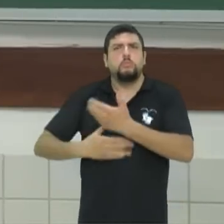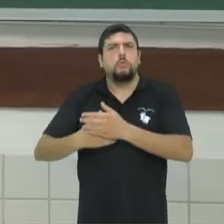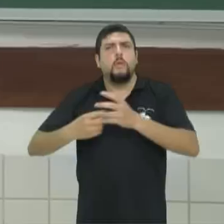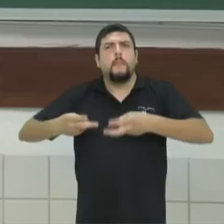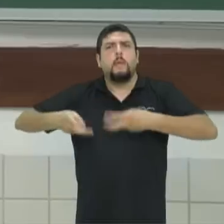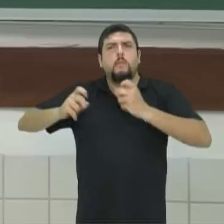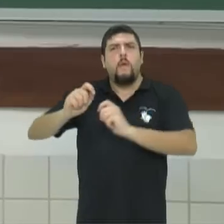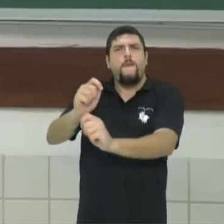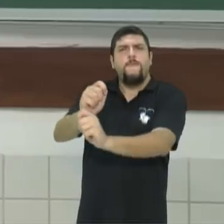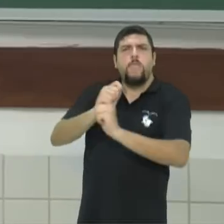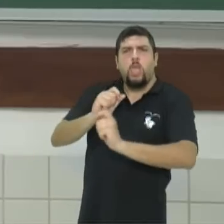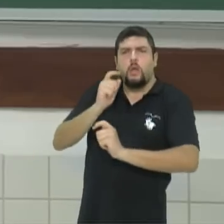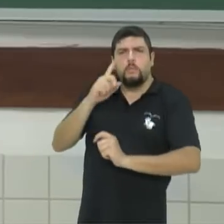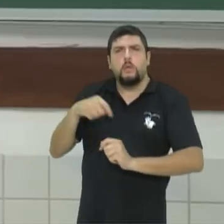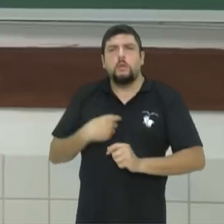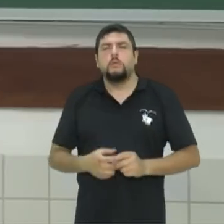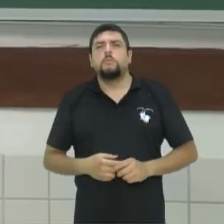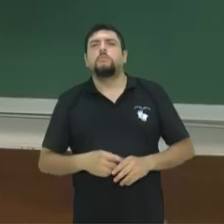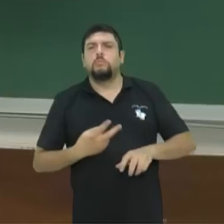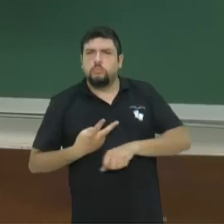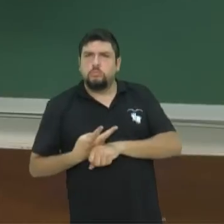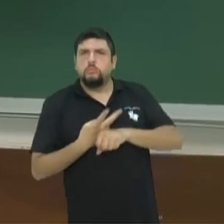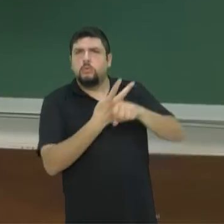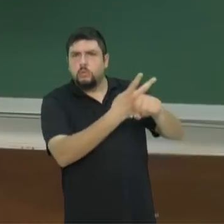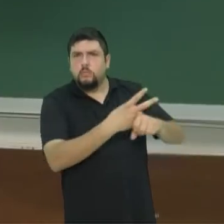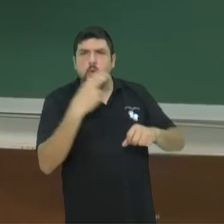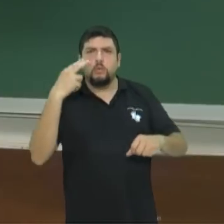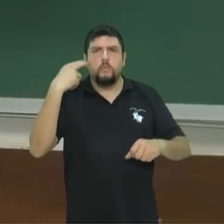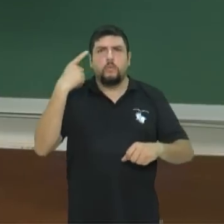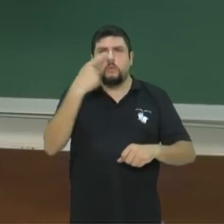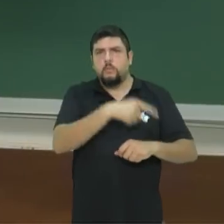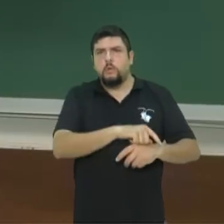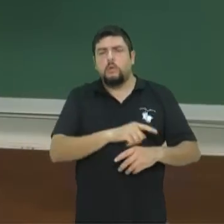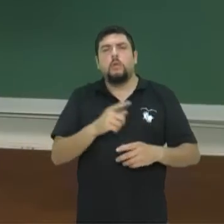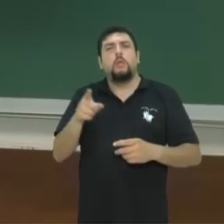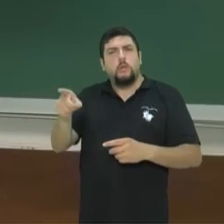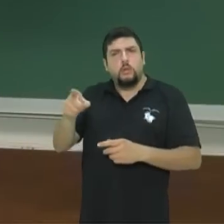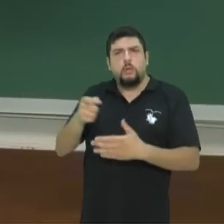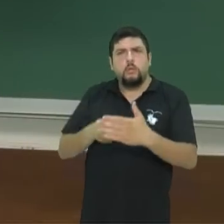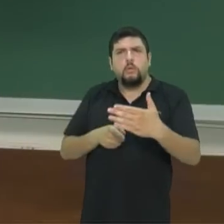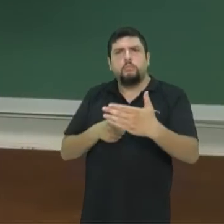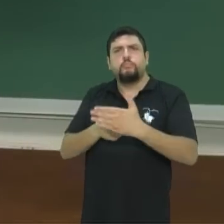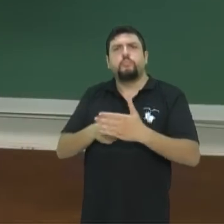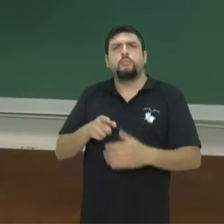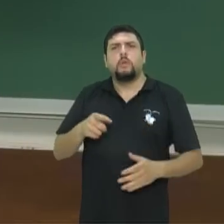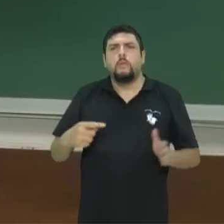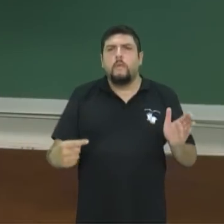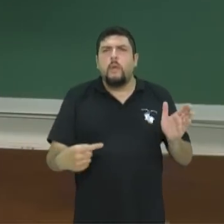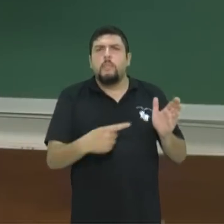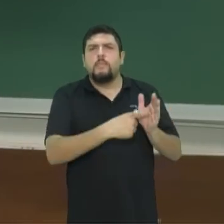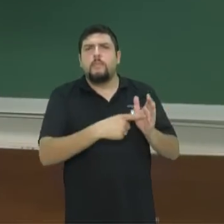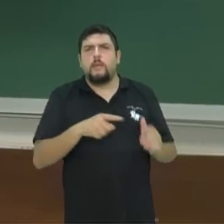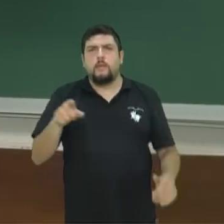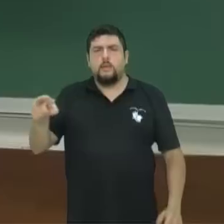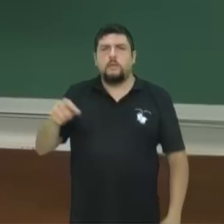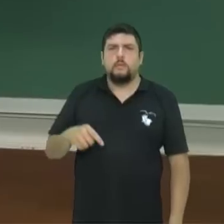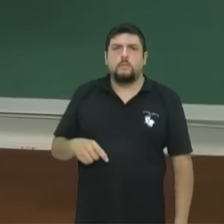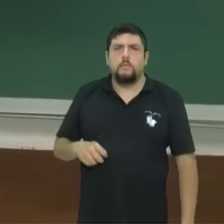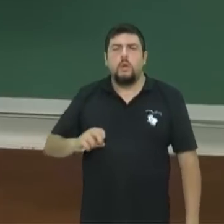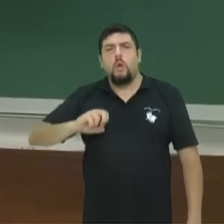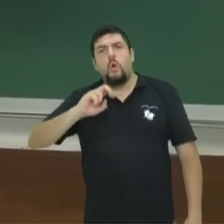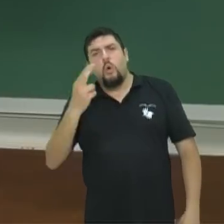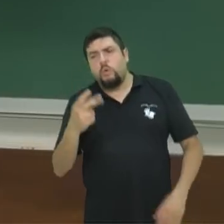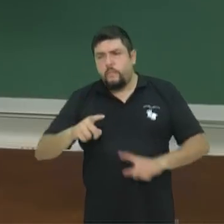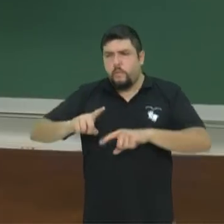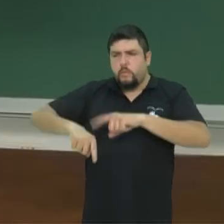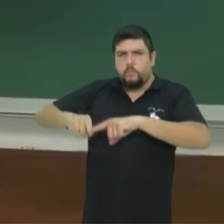né, ou seja porque ele desistiu da compra, não quer, percebeu que vai ficar muito difícil pagar todas as dívidas, não quer mais aquele produto,